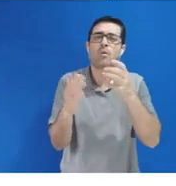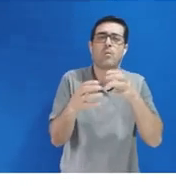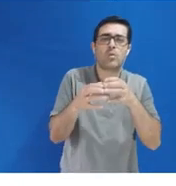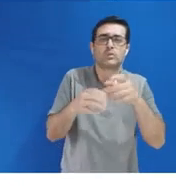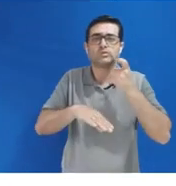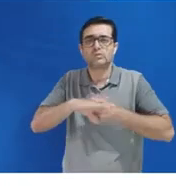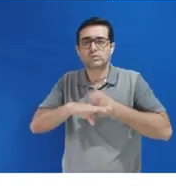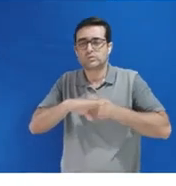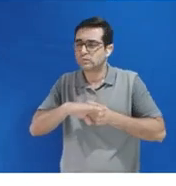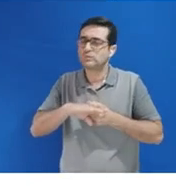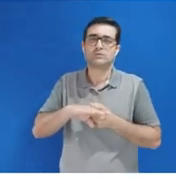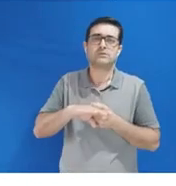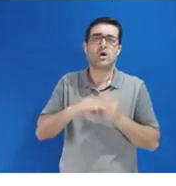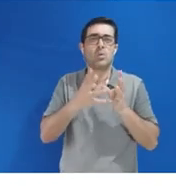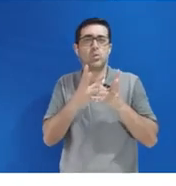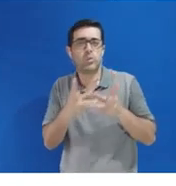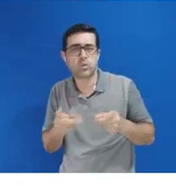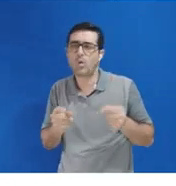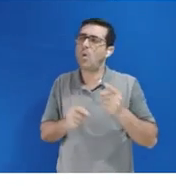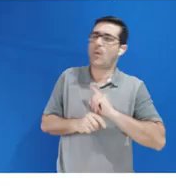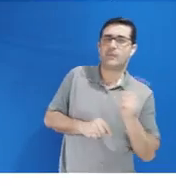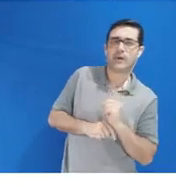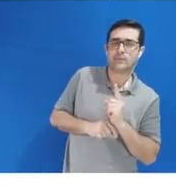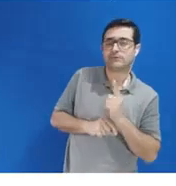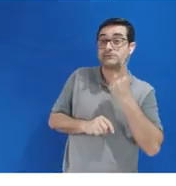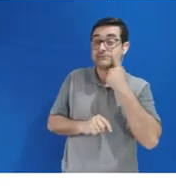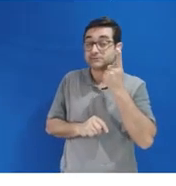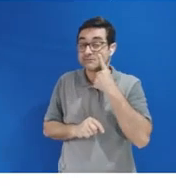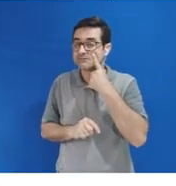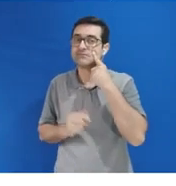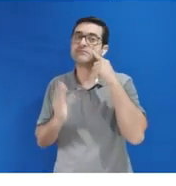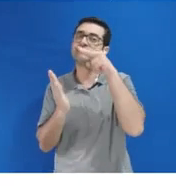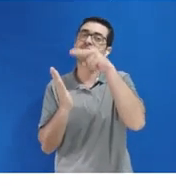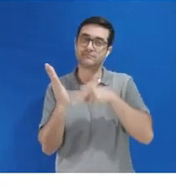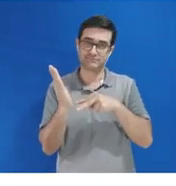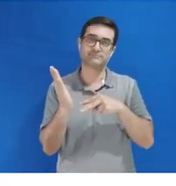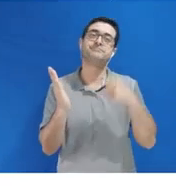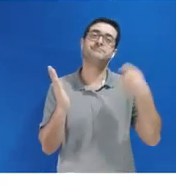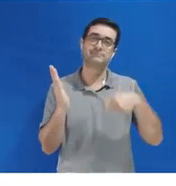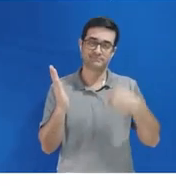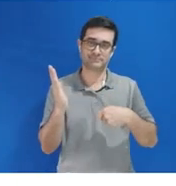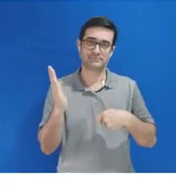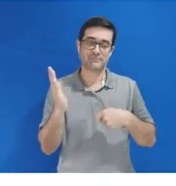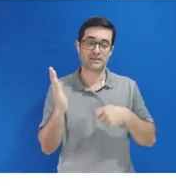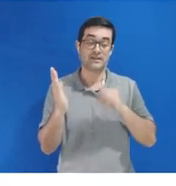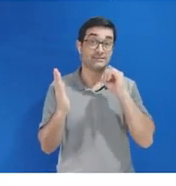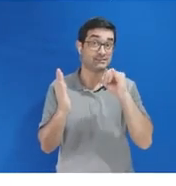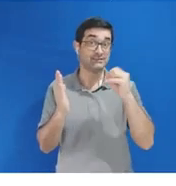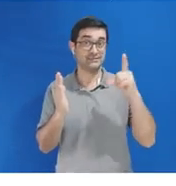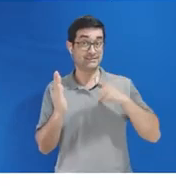um sólido, né, ele vai ser solúvel ou não. E a partir de, se a gente tiver uma ideia